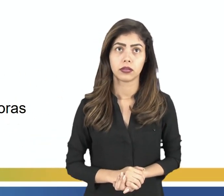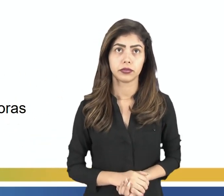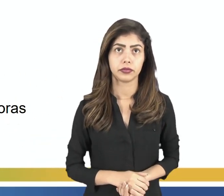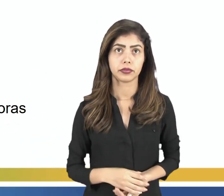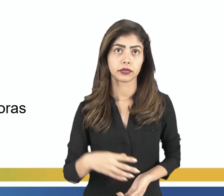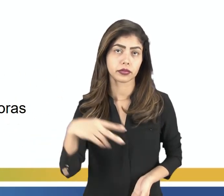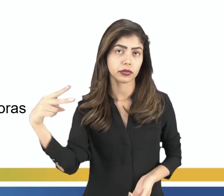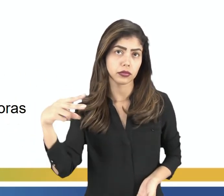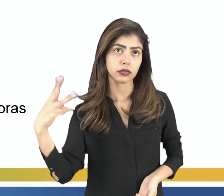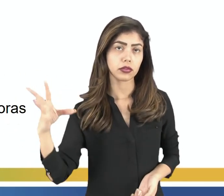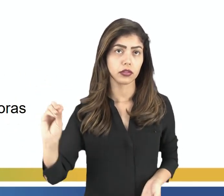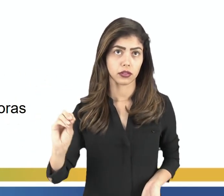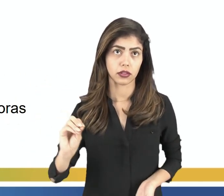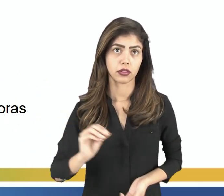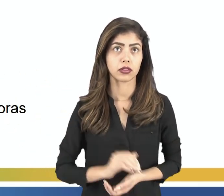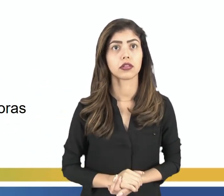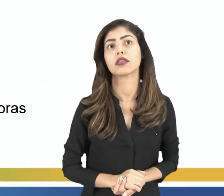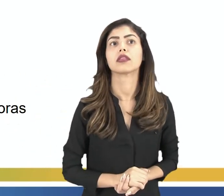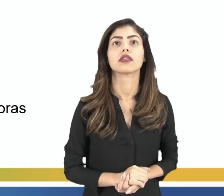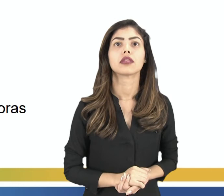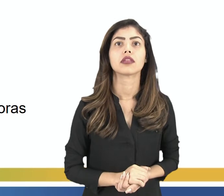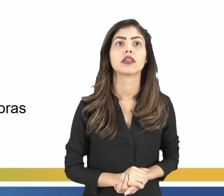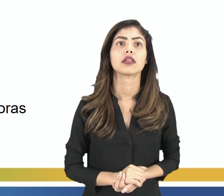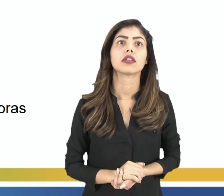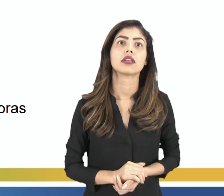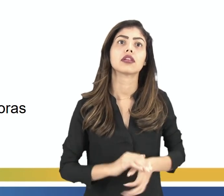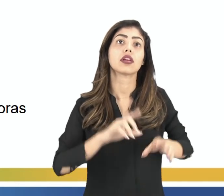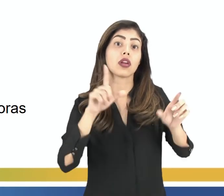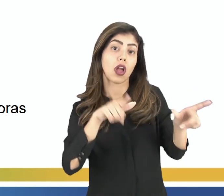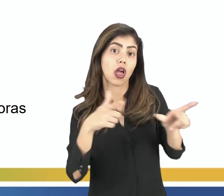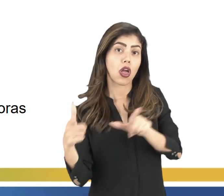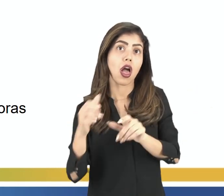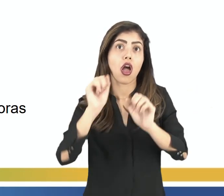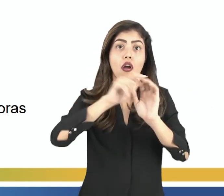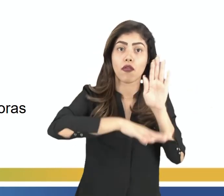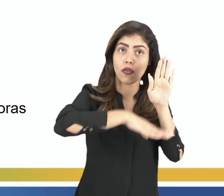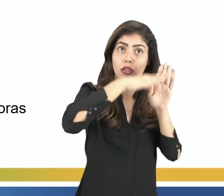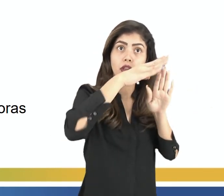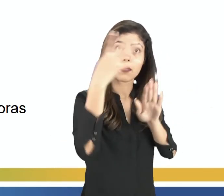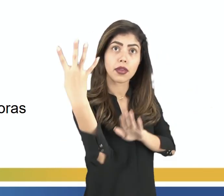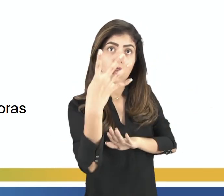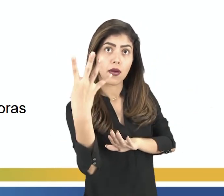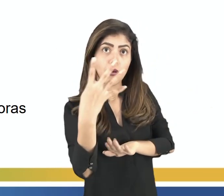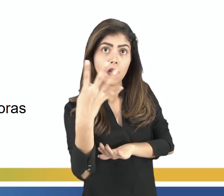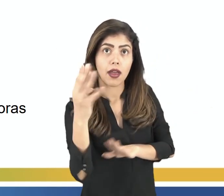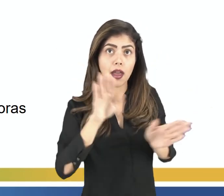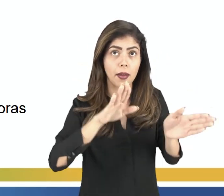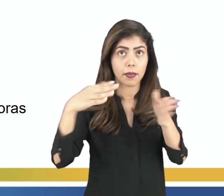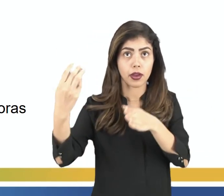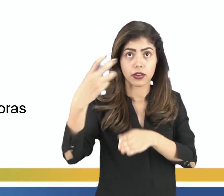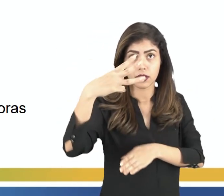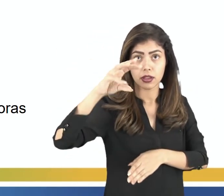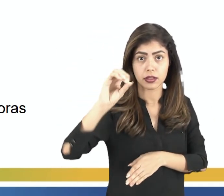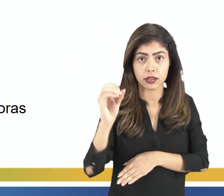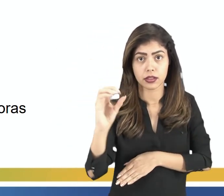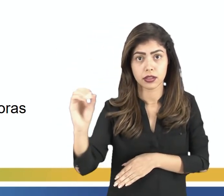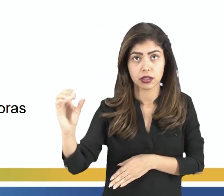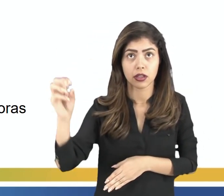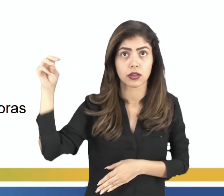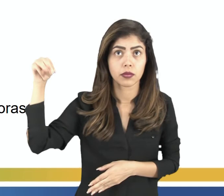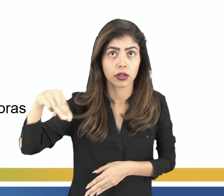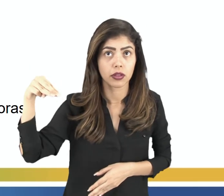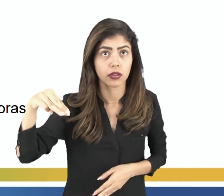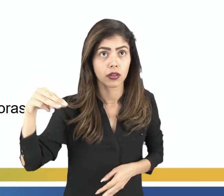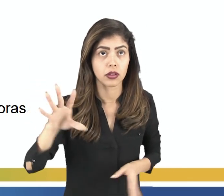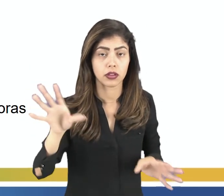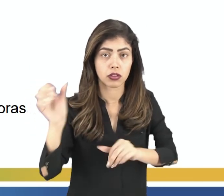obter quanto? Igual a 30. Logo, o volume é a quarta parte dos 300 minutos. Nós vamos ter quanto? Ó,